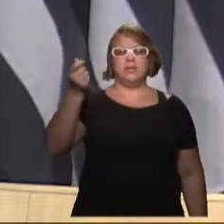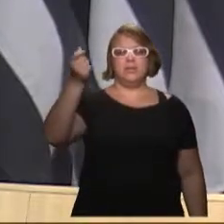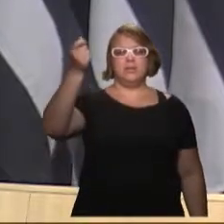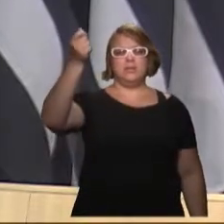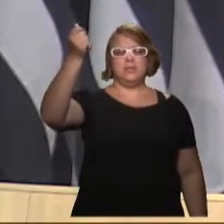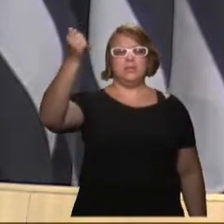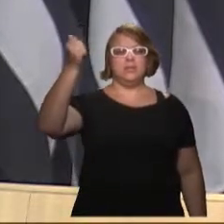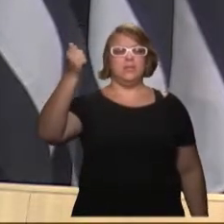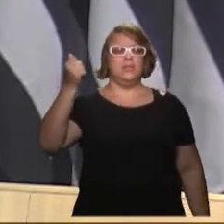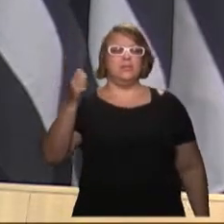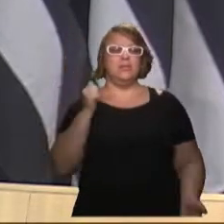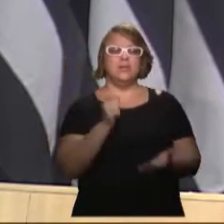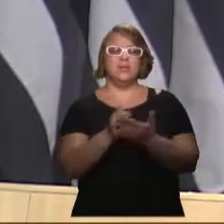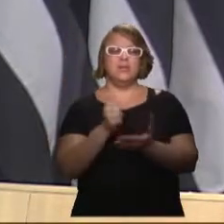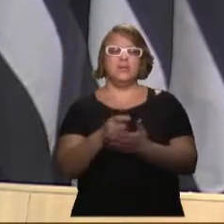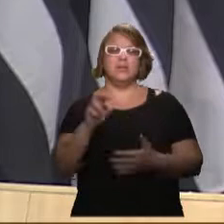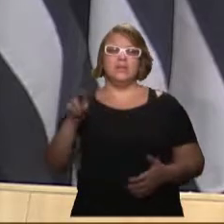assalariado.